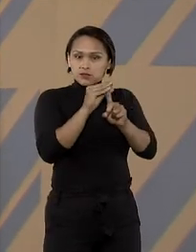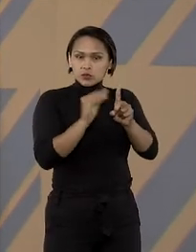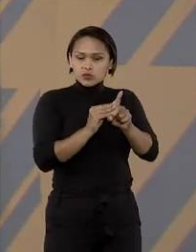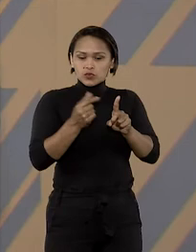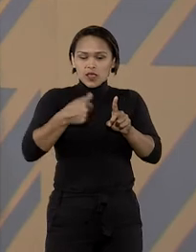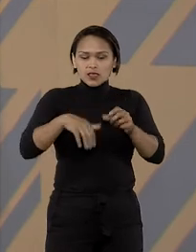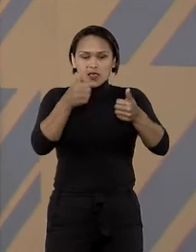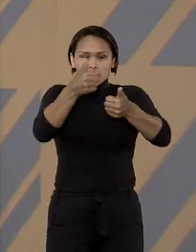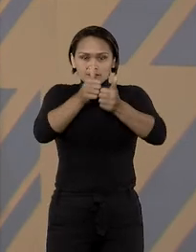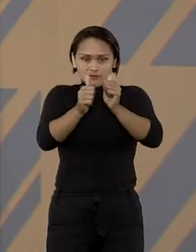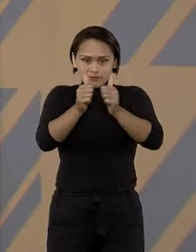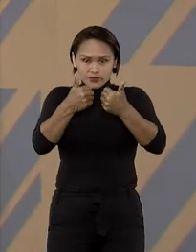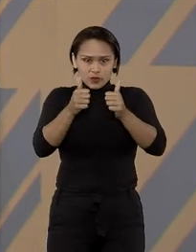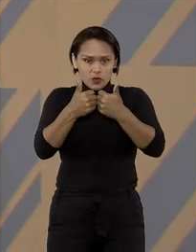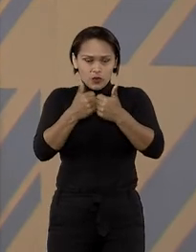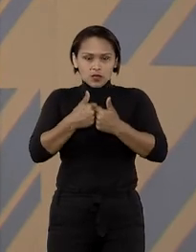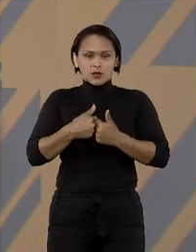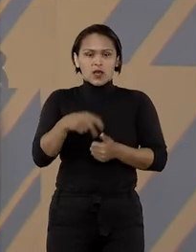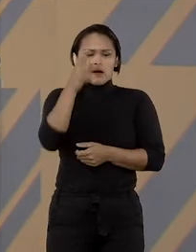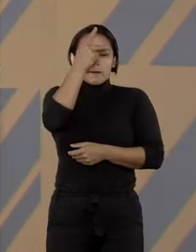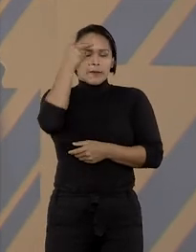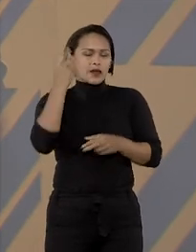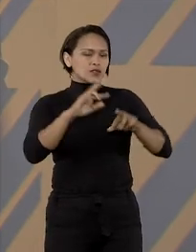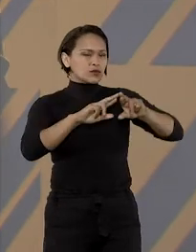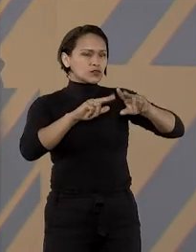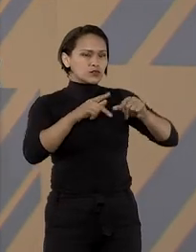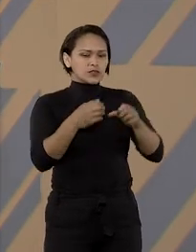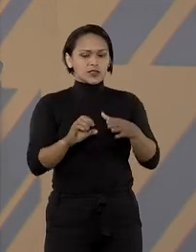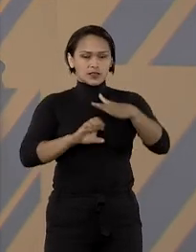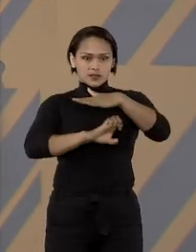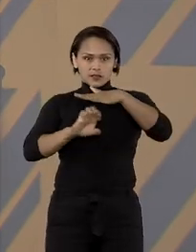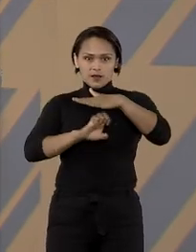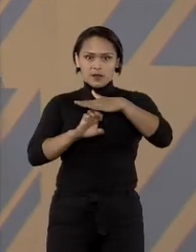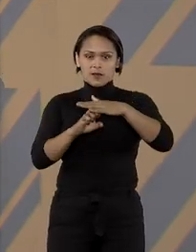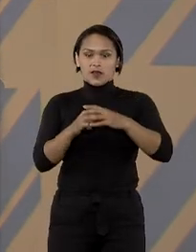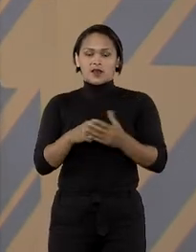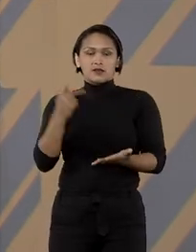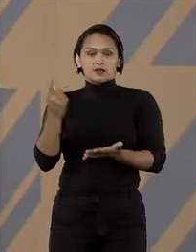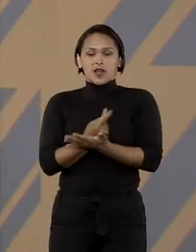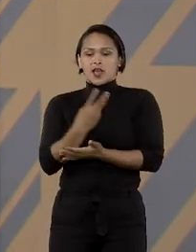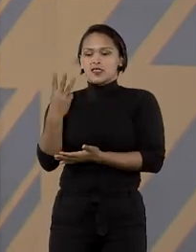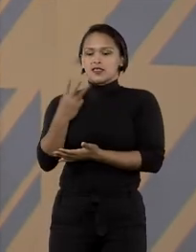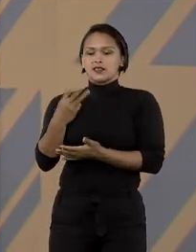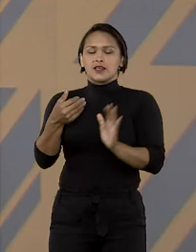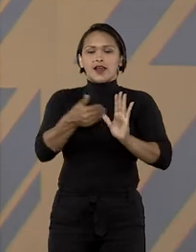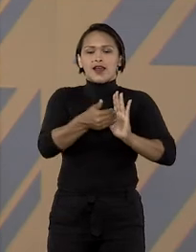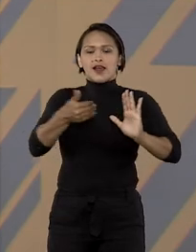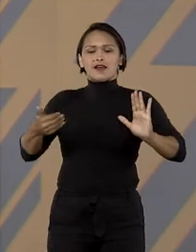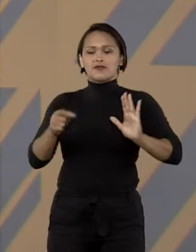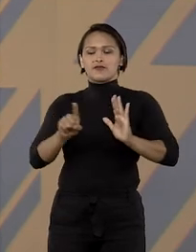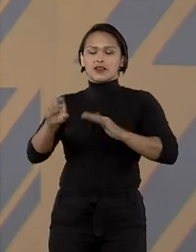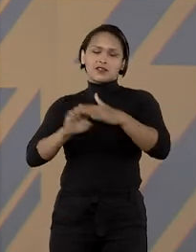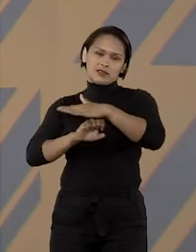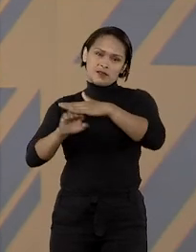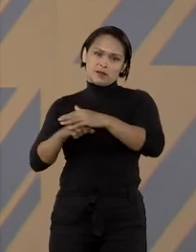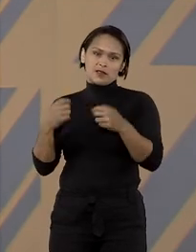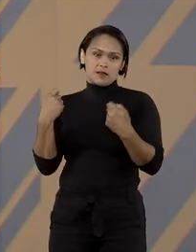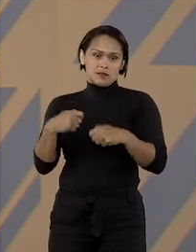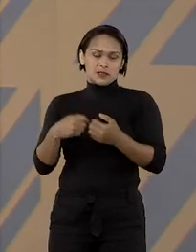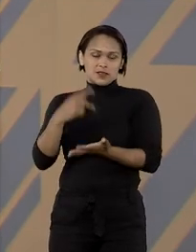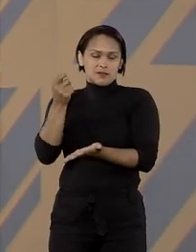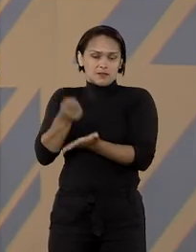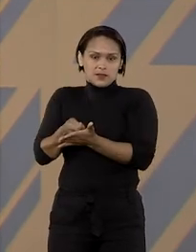de passageiros cometida por pessoa estranha à empresa, configura fato de terceiro, o que afasta o dever da concessionária de